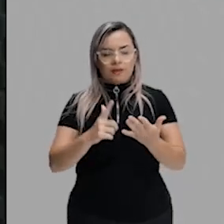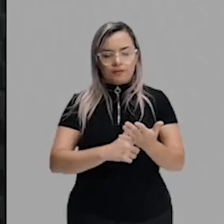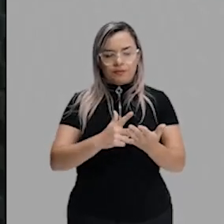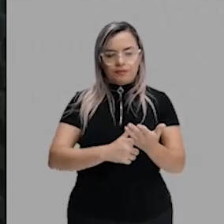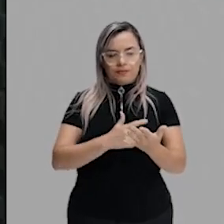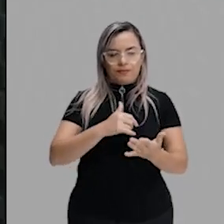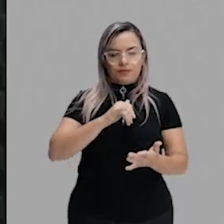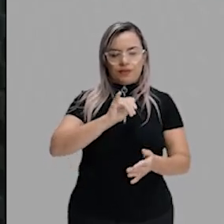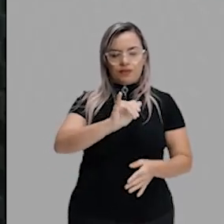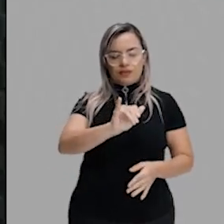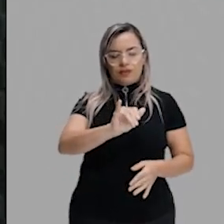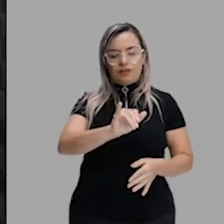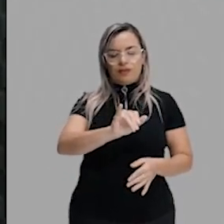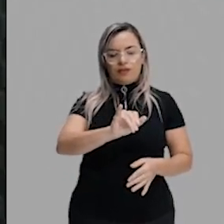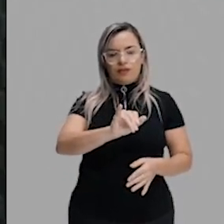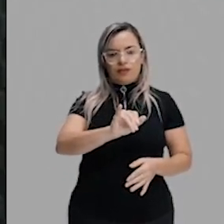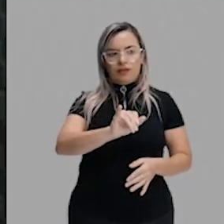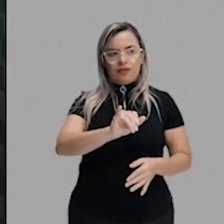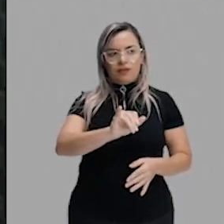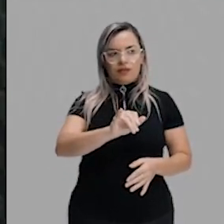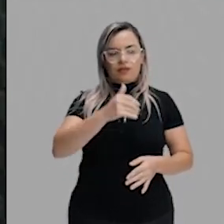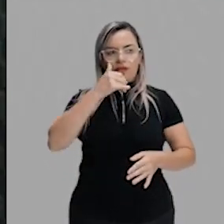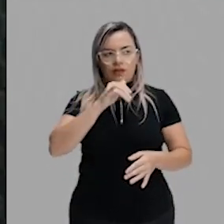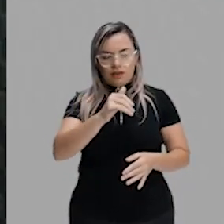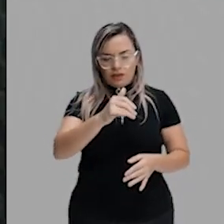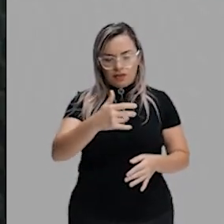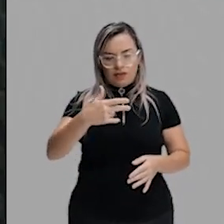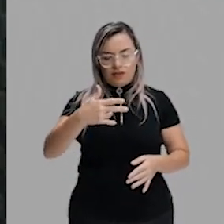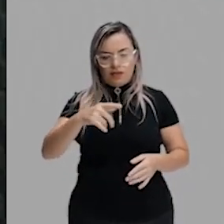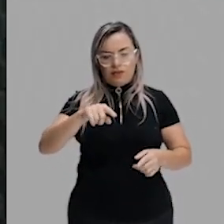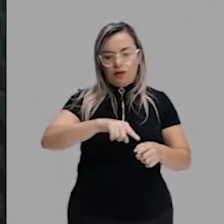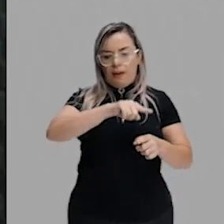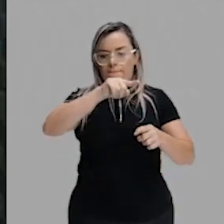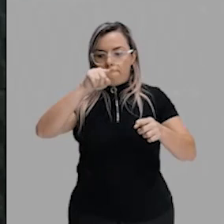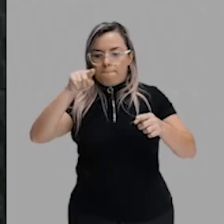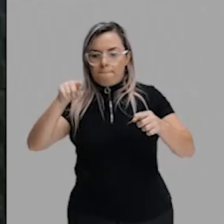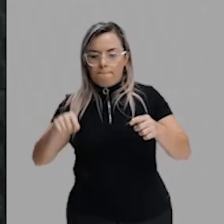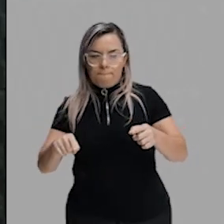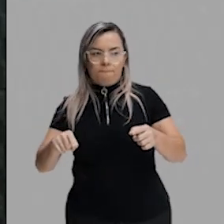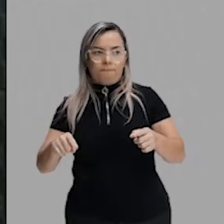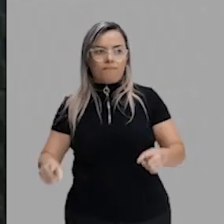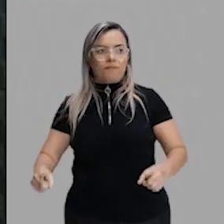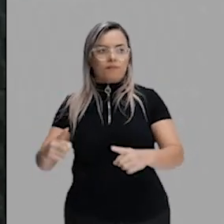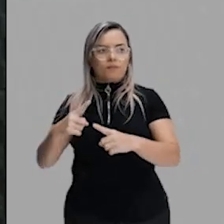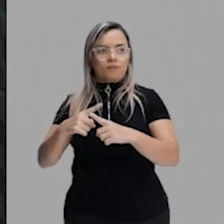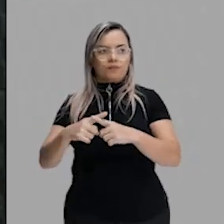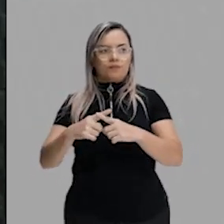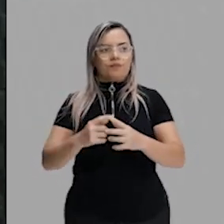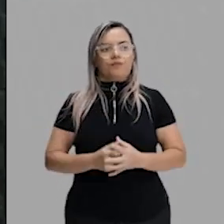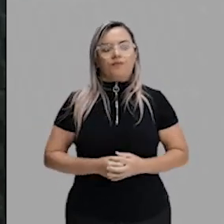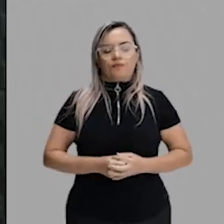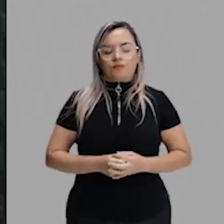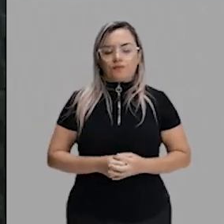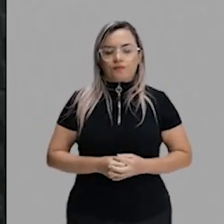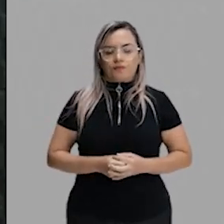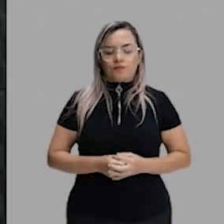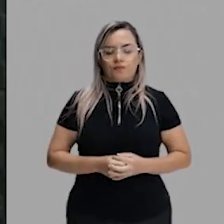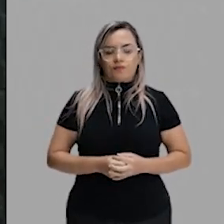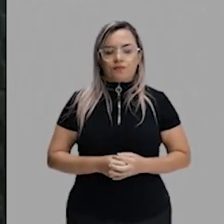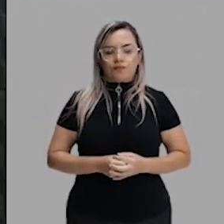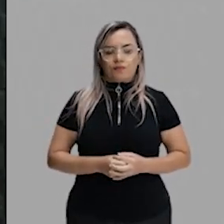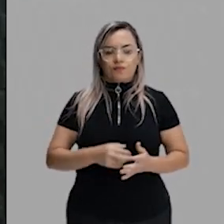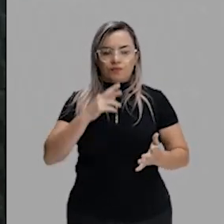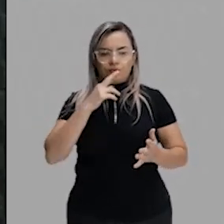lado multiplicando. Então vai ficar, ó, que a DDP